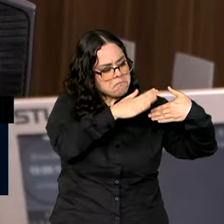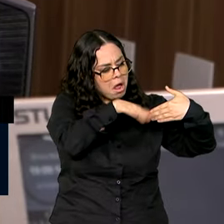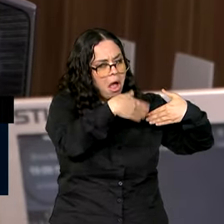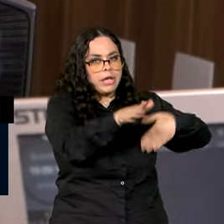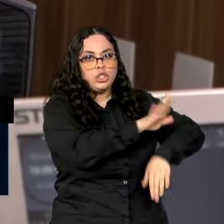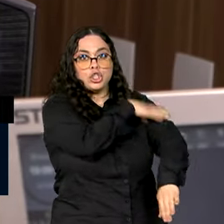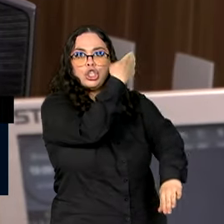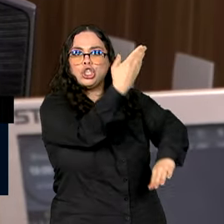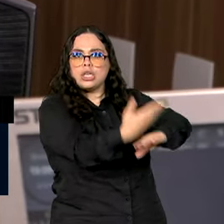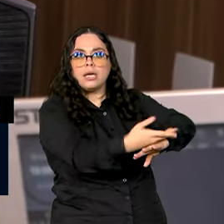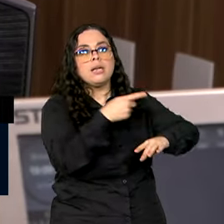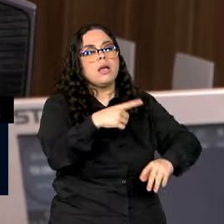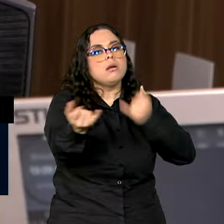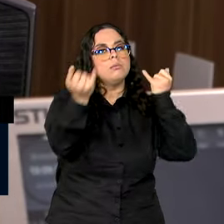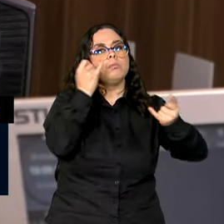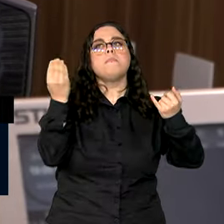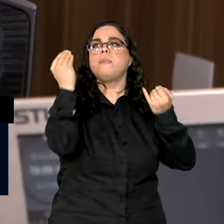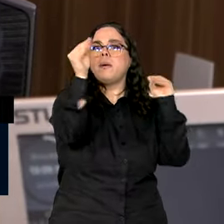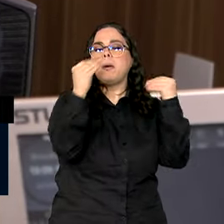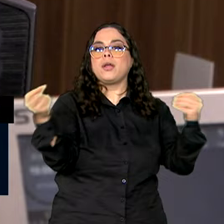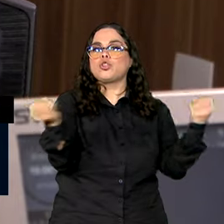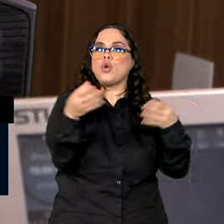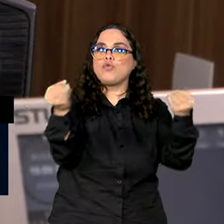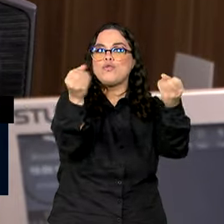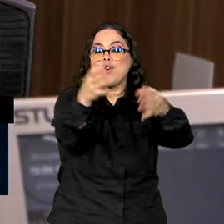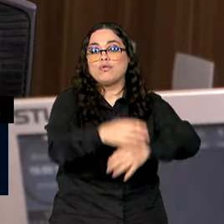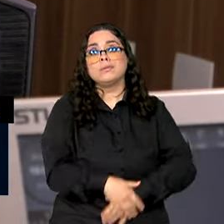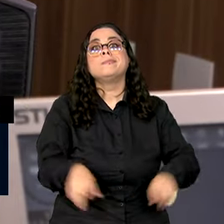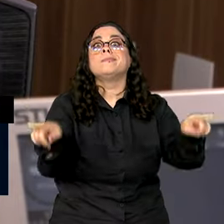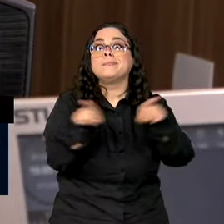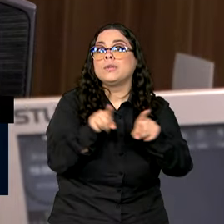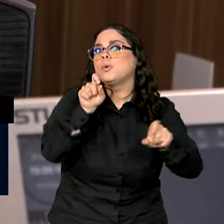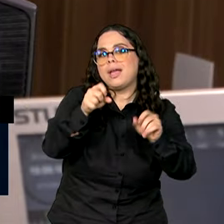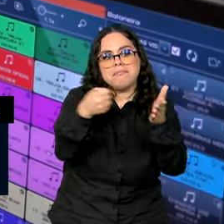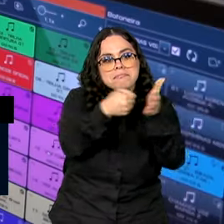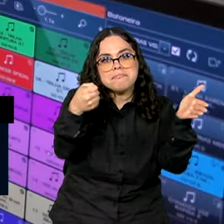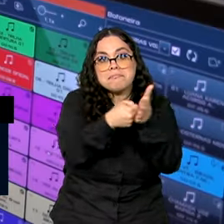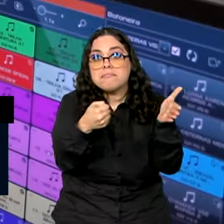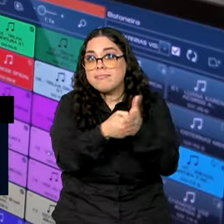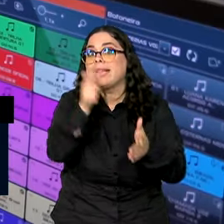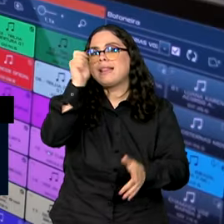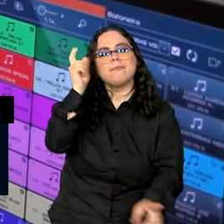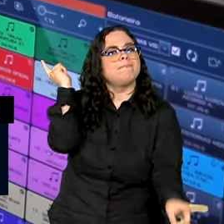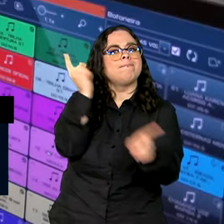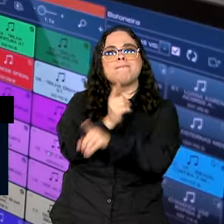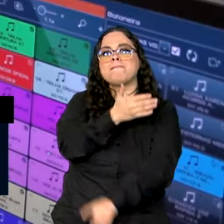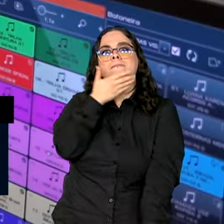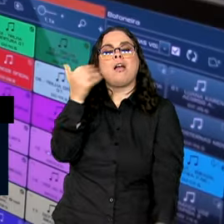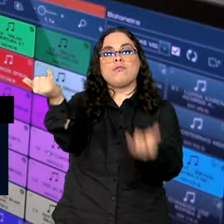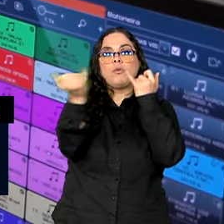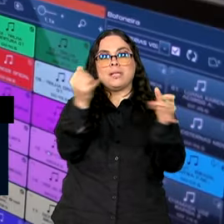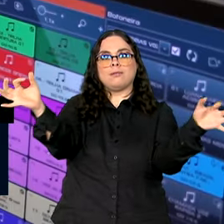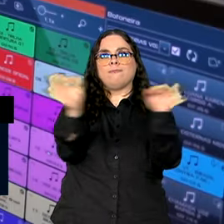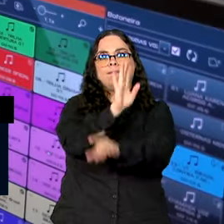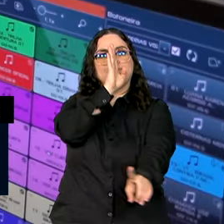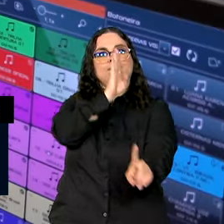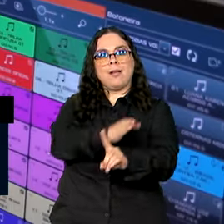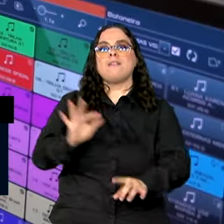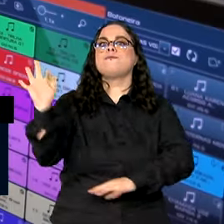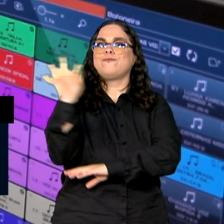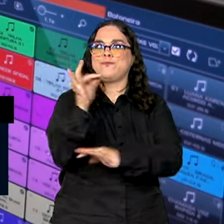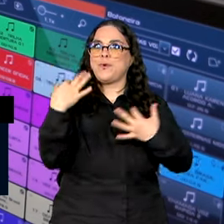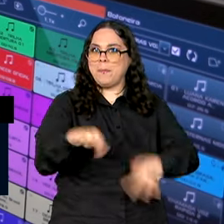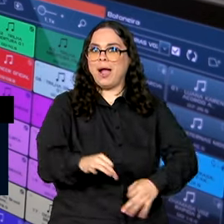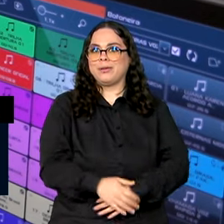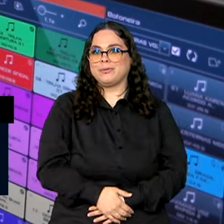informações sobre esse processo de execução é também uma excelente ferramenta para a imprensa que lá pode encontrar as melhores informações sobre o Enem todo o país